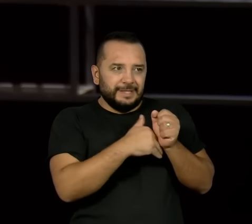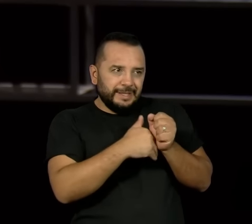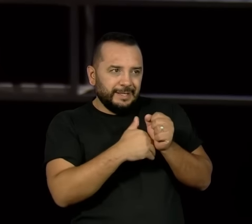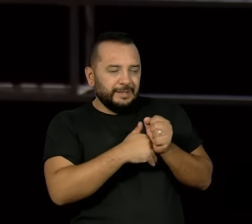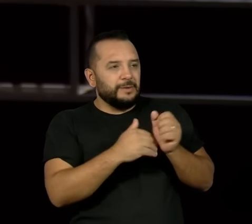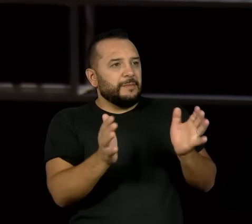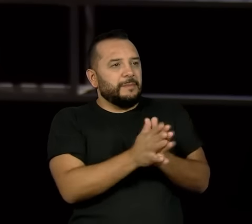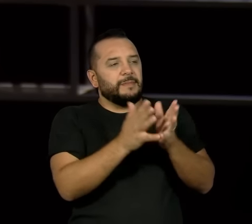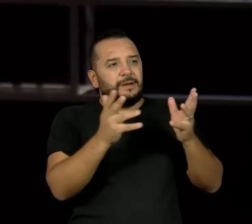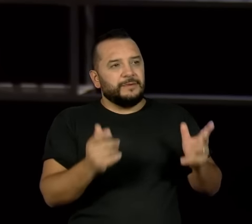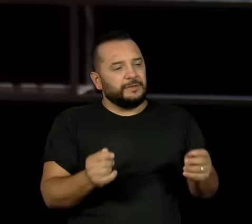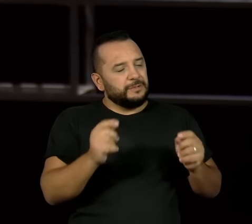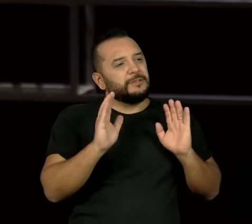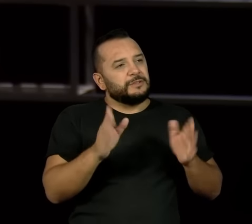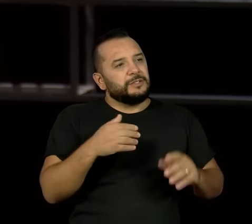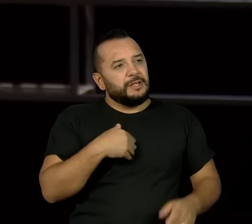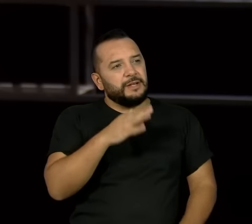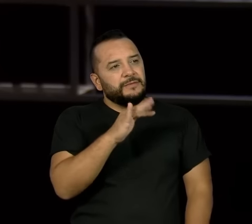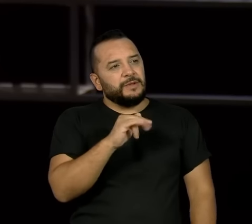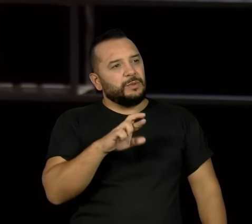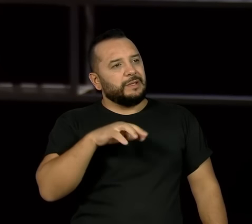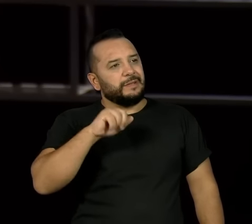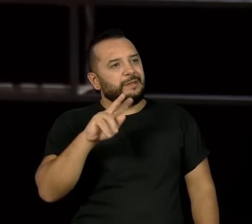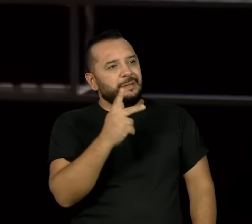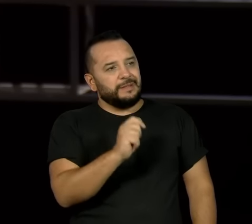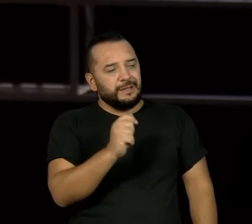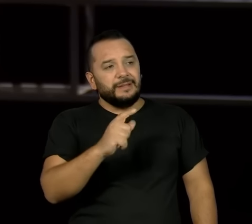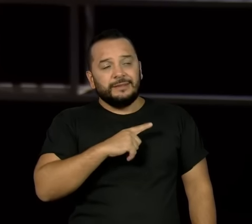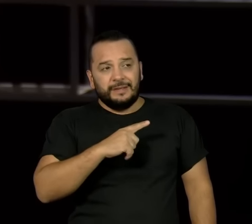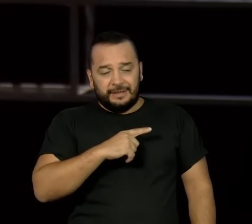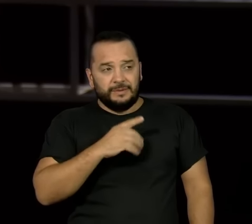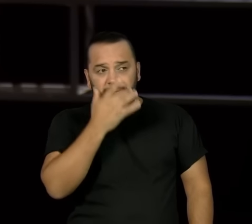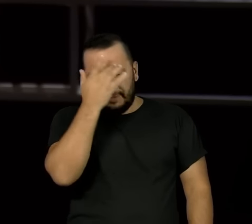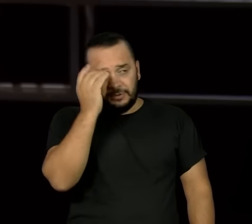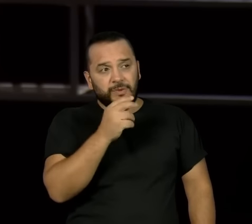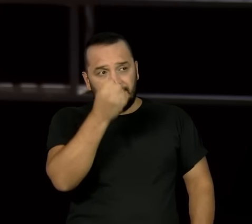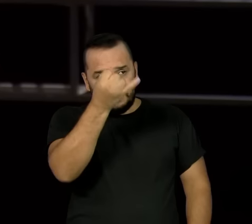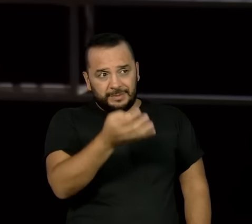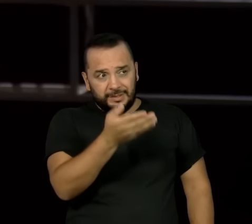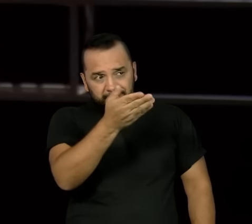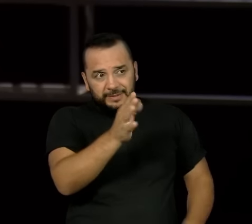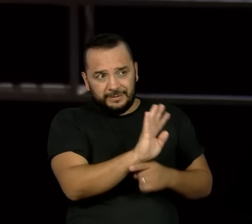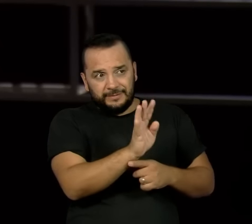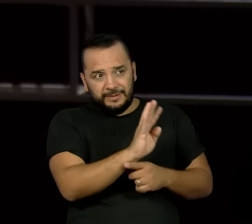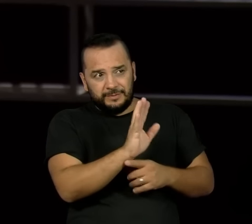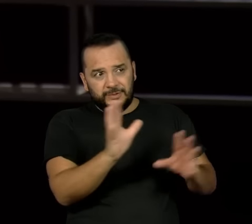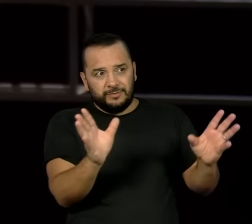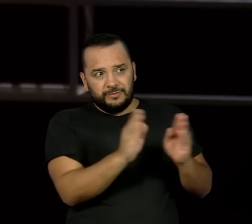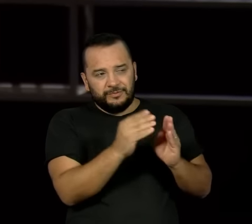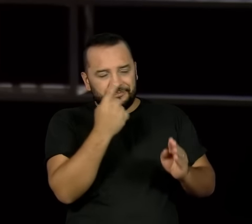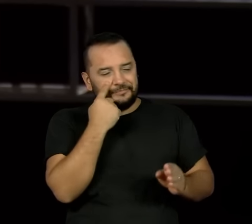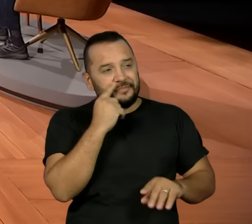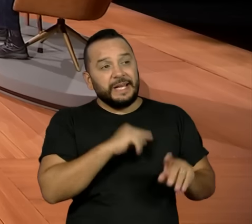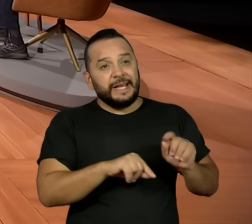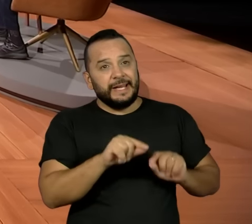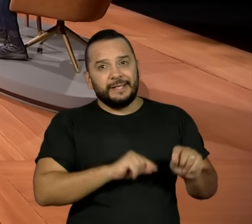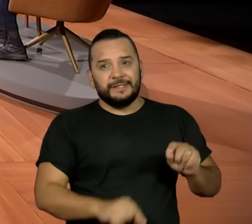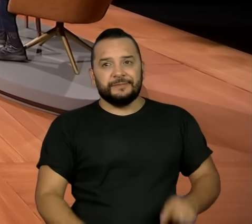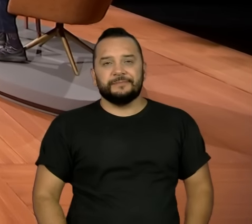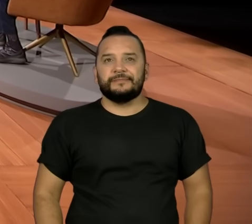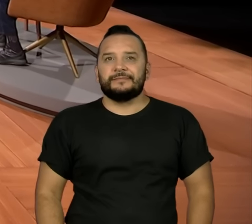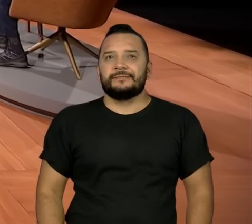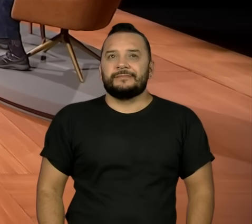aí adaptações para o cinema, algumas para o teatro, e a gente tem um depoimento de alguém que estava aí metido nesse meio. Olha só. Vamos